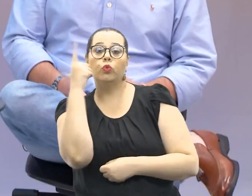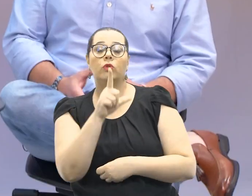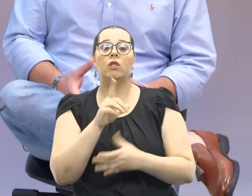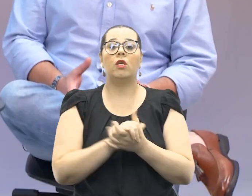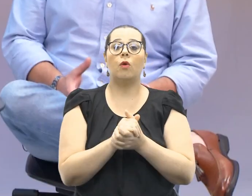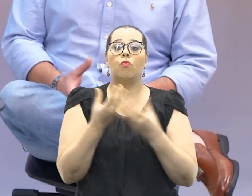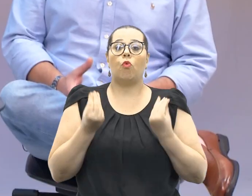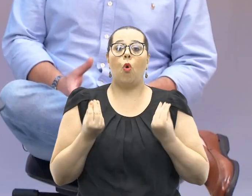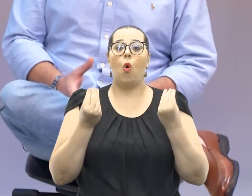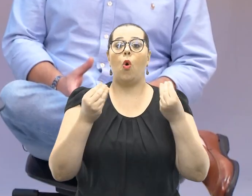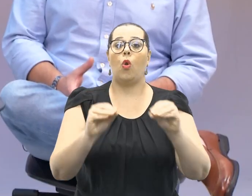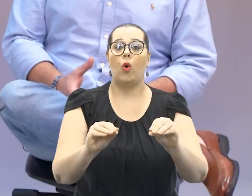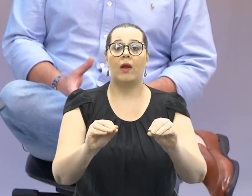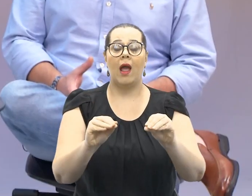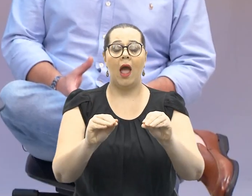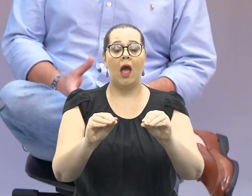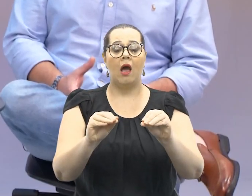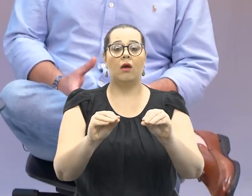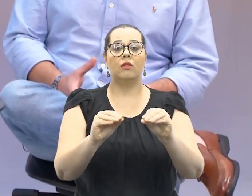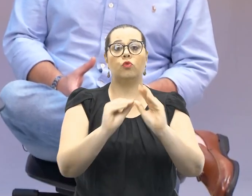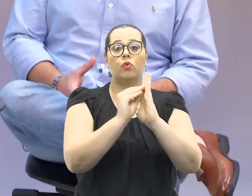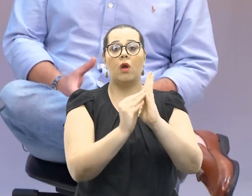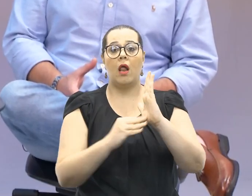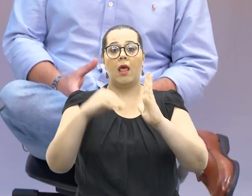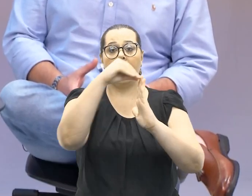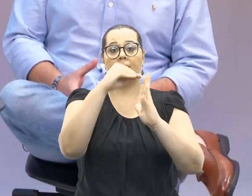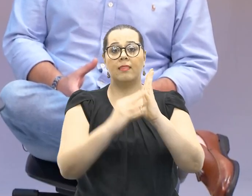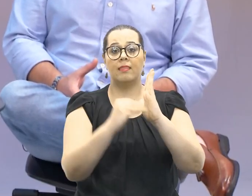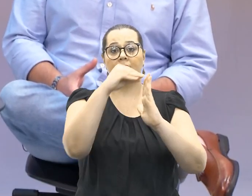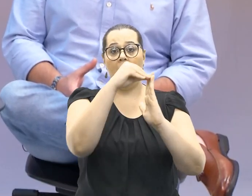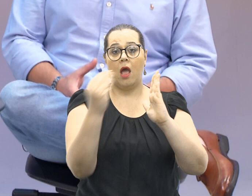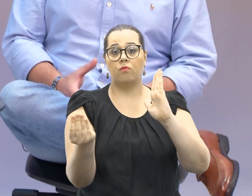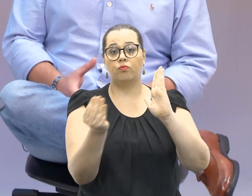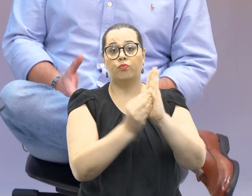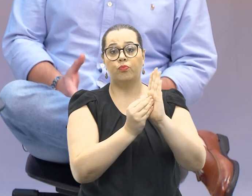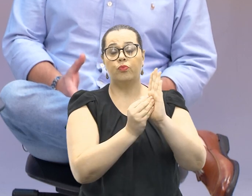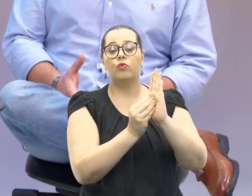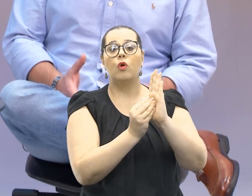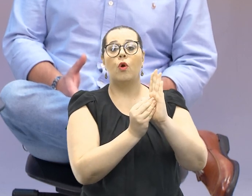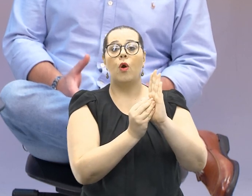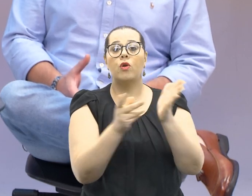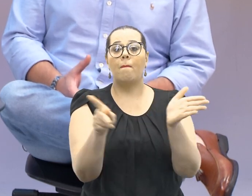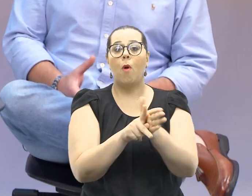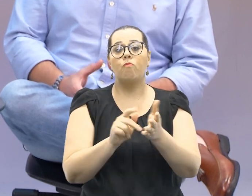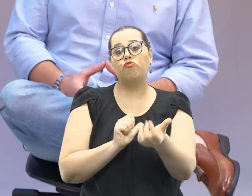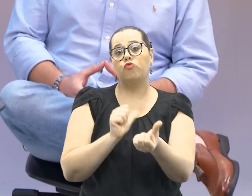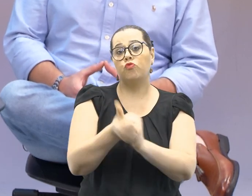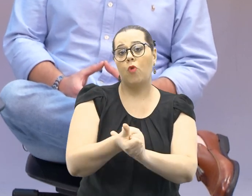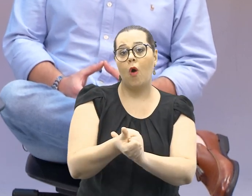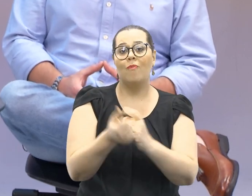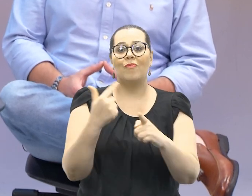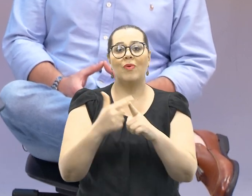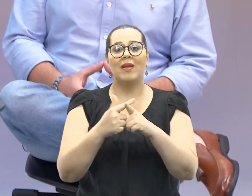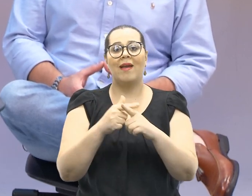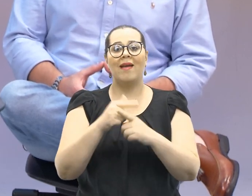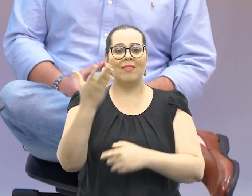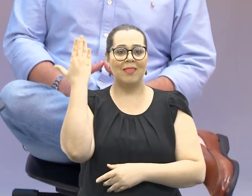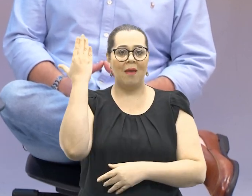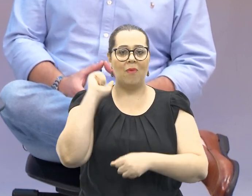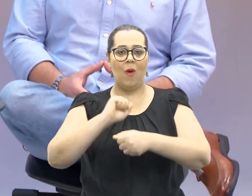conseguimos colocar no cenário de volta o calendário de esportes, que estava suspenso pela